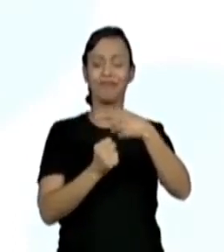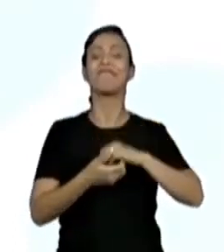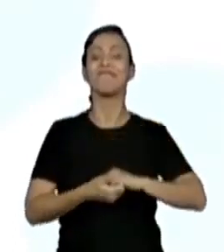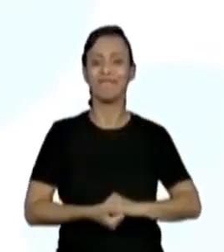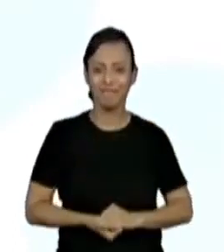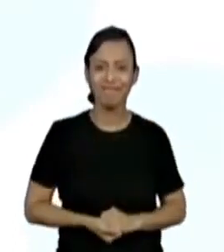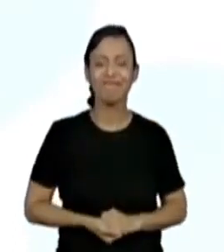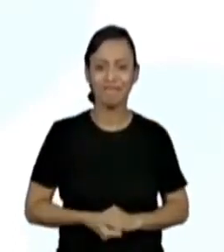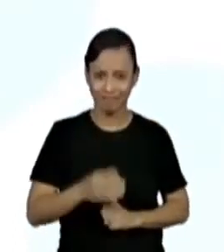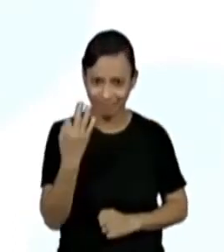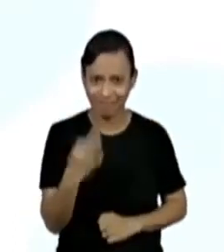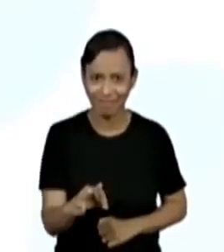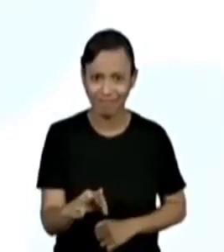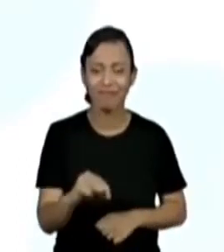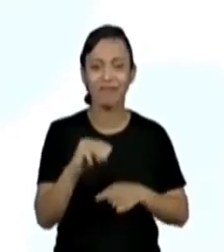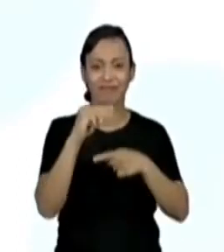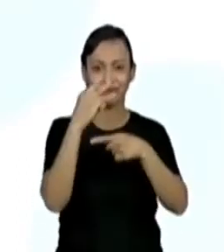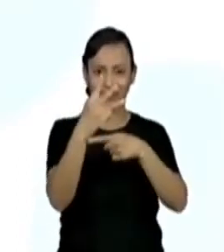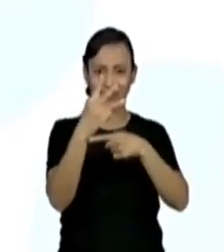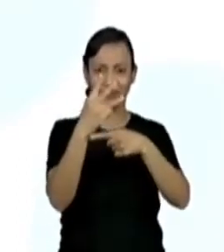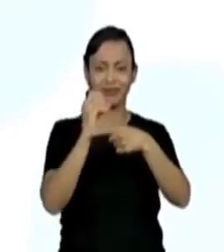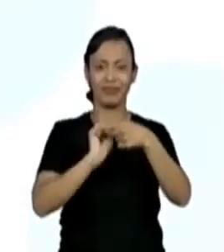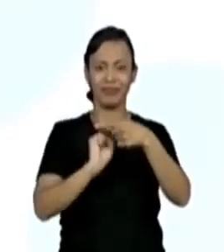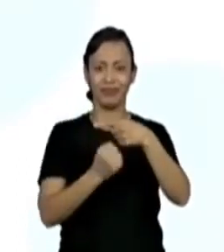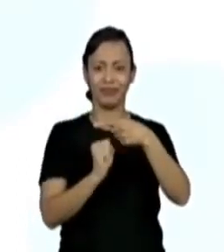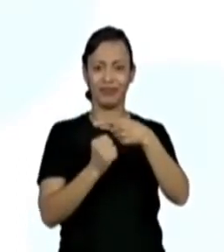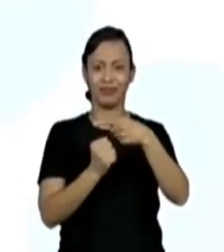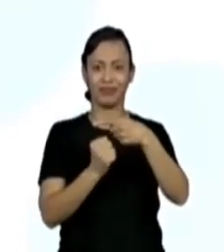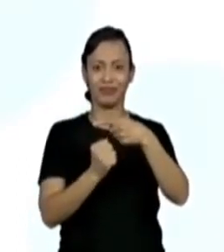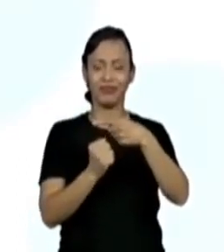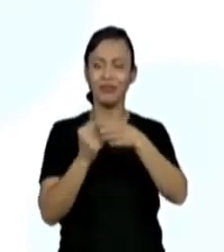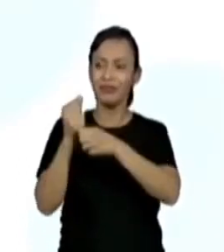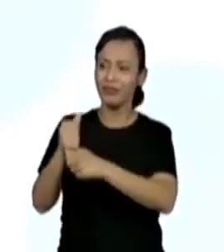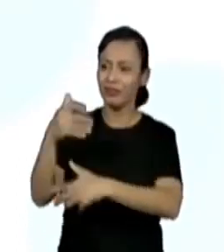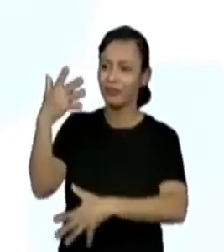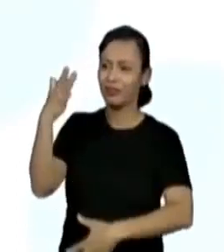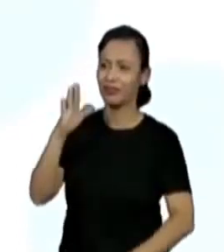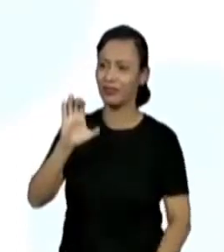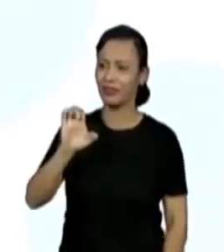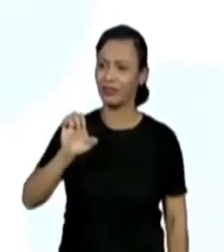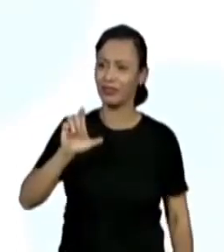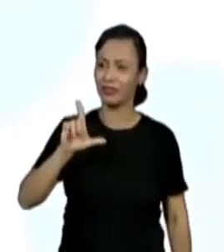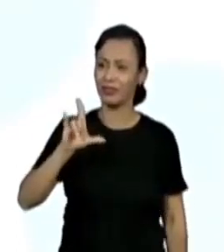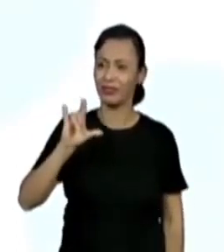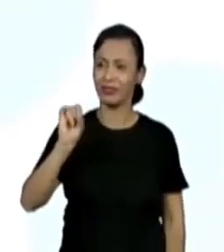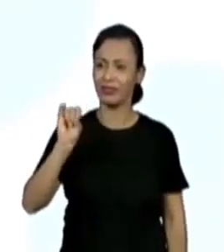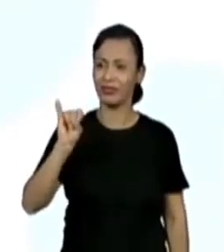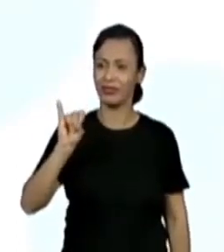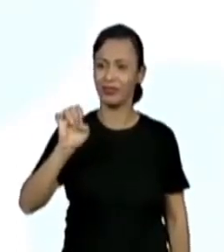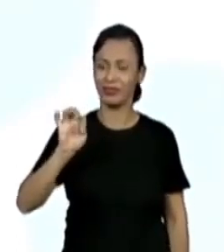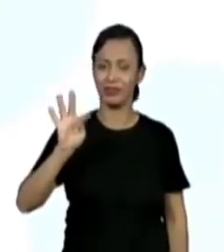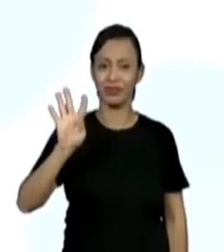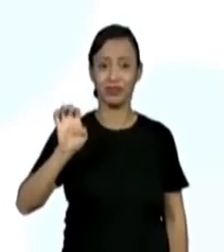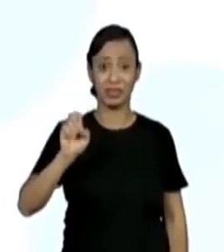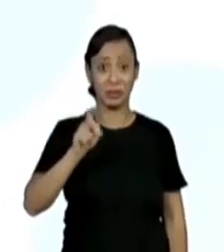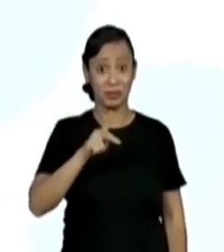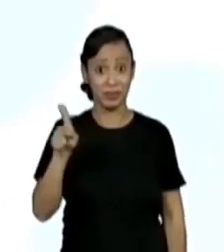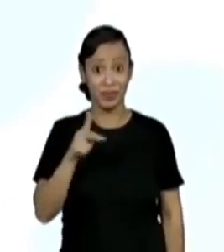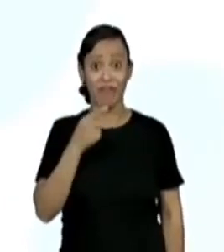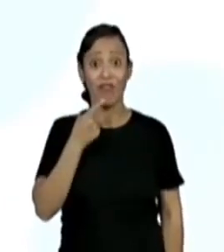3/8 correto pro Eliete disse que o Caio está apontando 3/8 Que bom